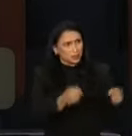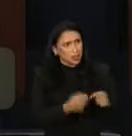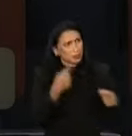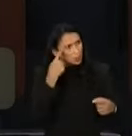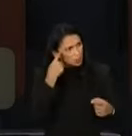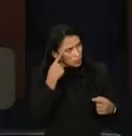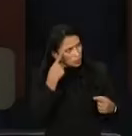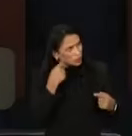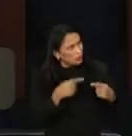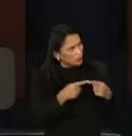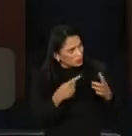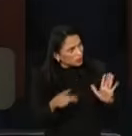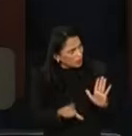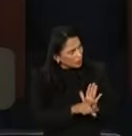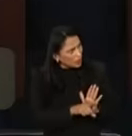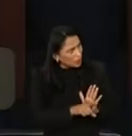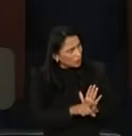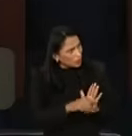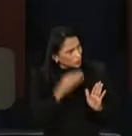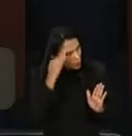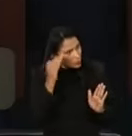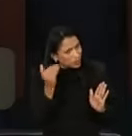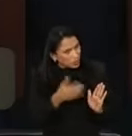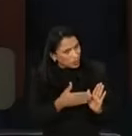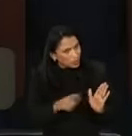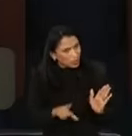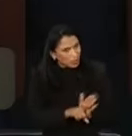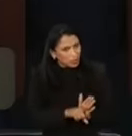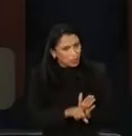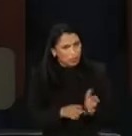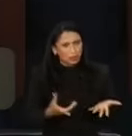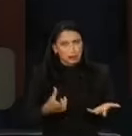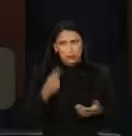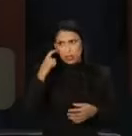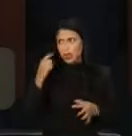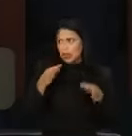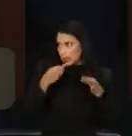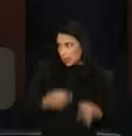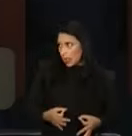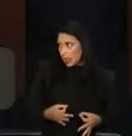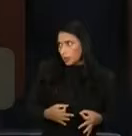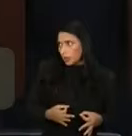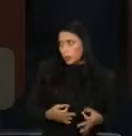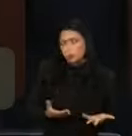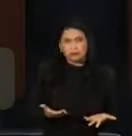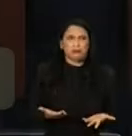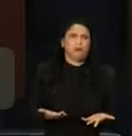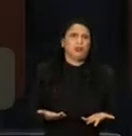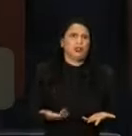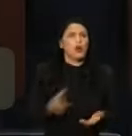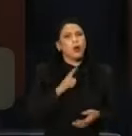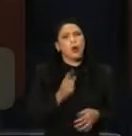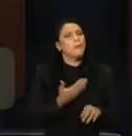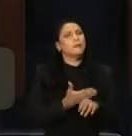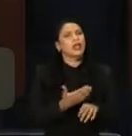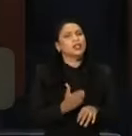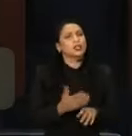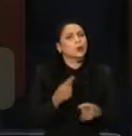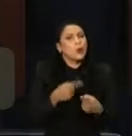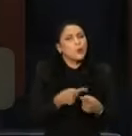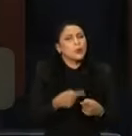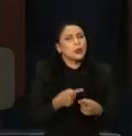lícita? Será que alguém ali imaginou que a conduta era lícita? Ou será que praticou aquilo por